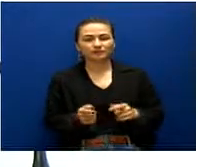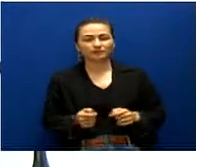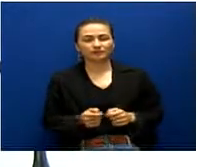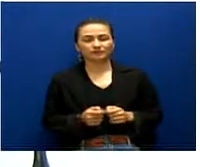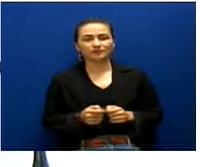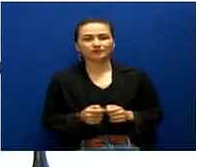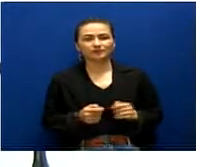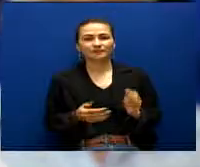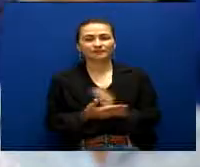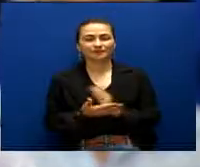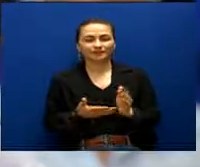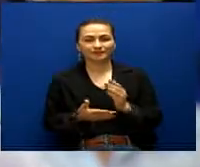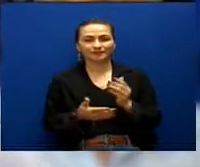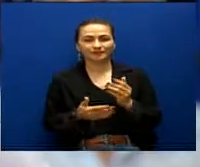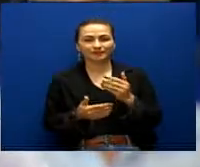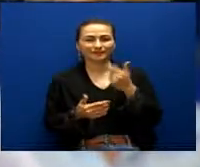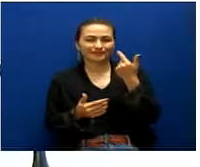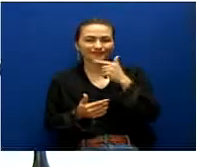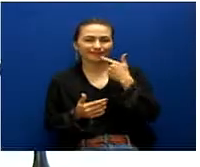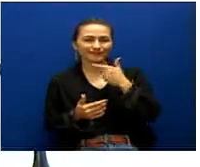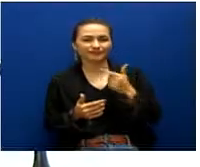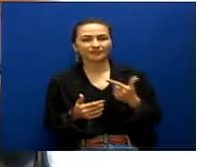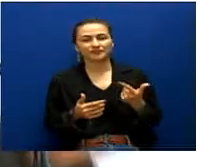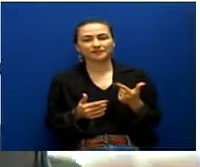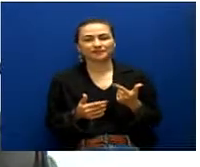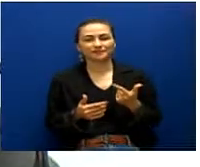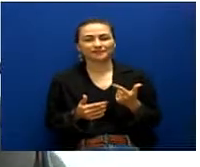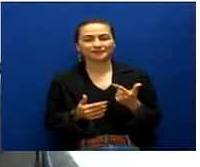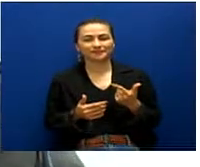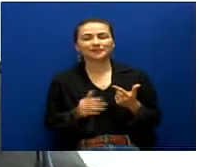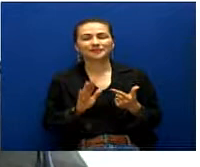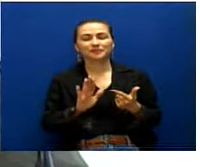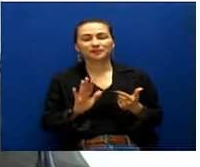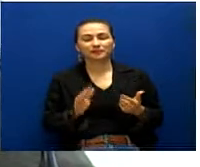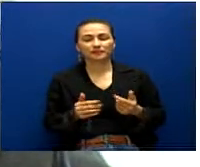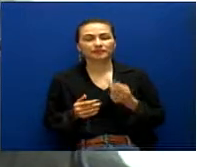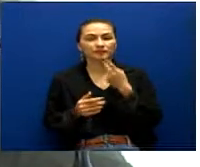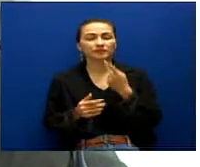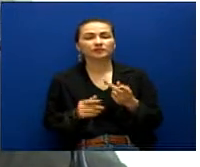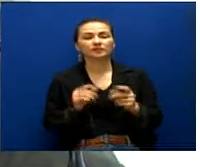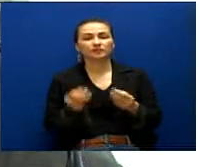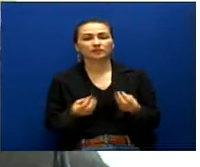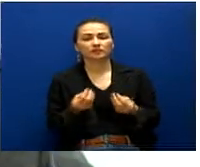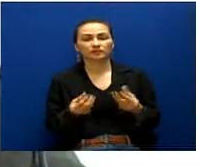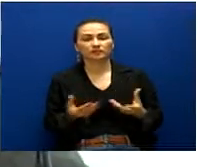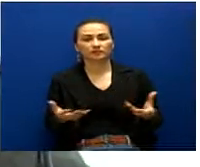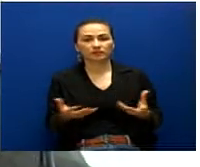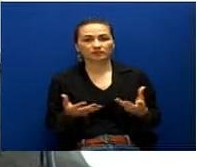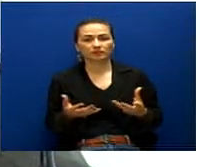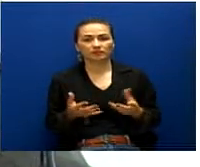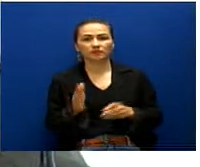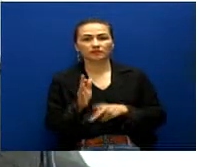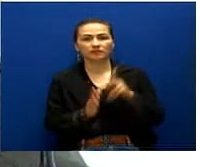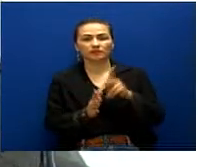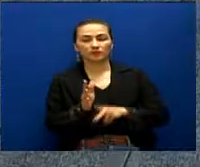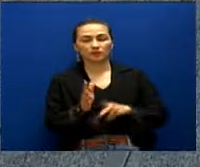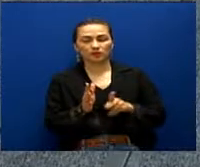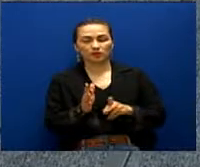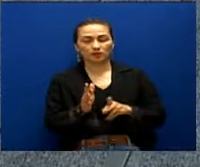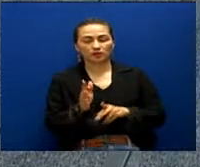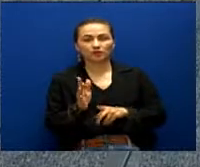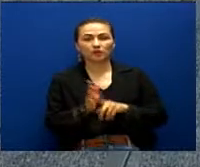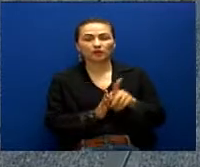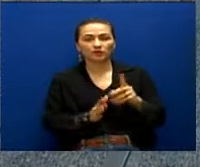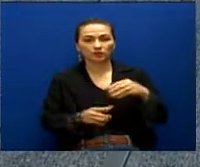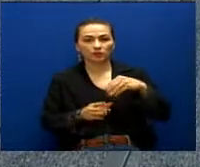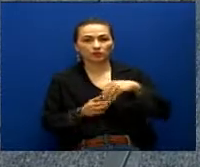Sorriso irônico da parte do presidente. Você quer colocar? Vamos fazer o seguinte: sabe o que a gente poderia fazer, pastor? Vamos colocar em votação o projeto, aí a gente discute as